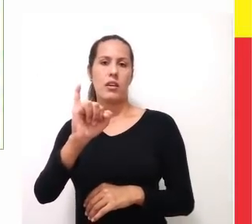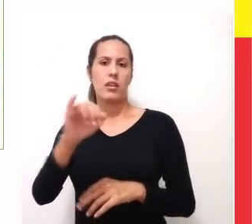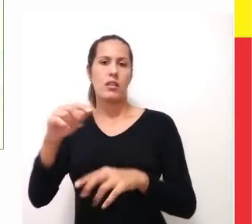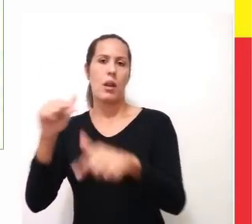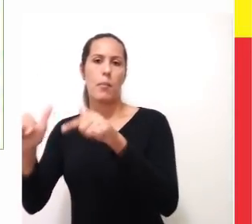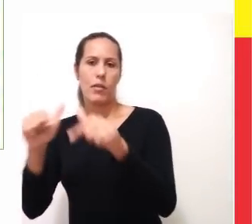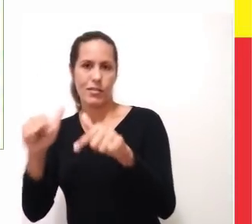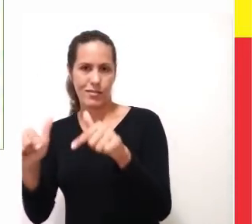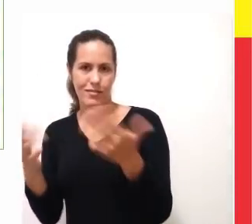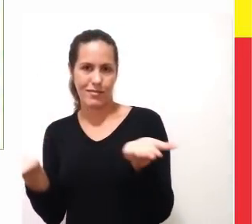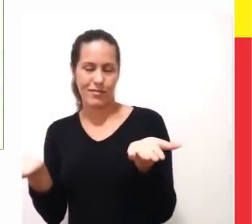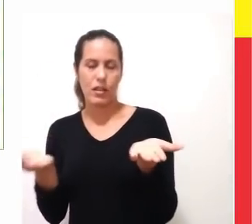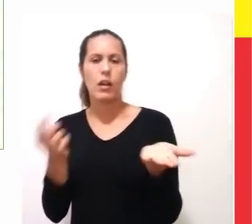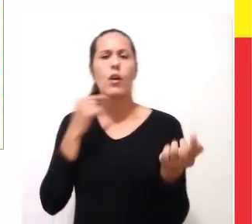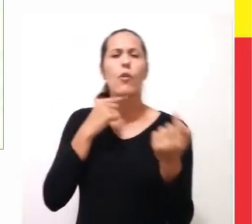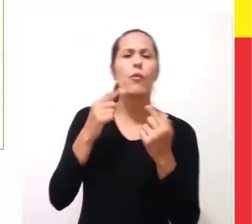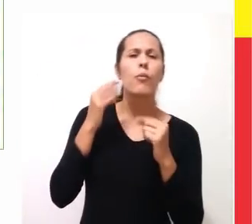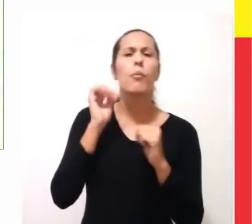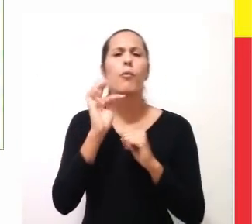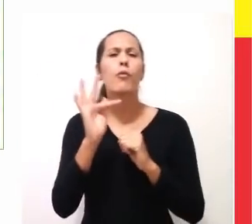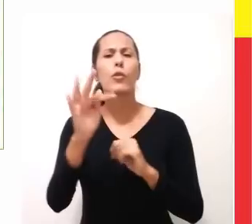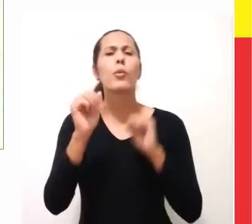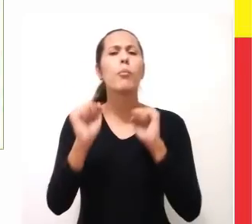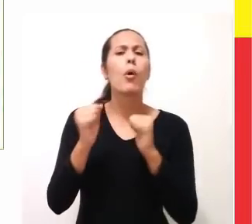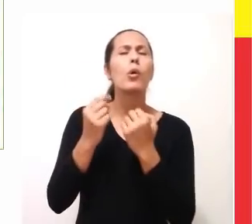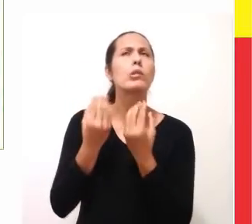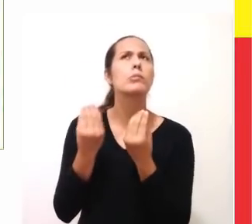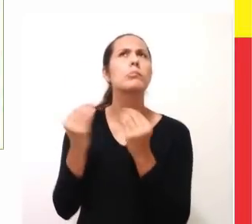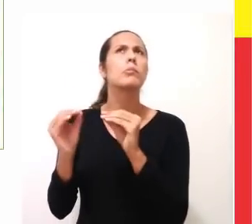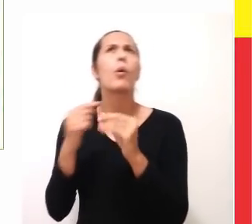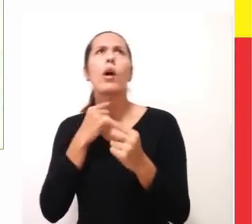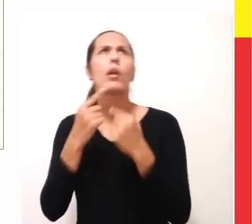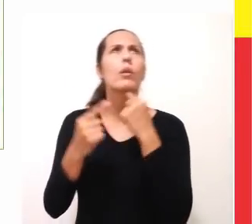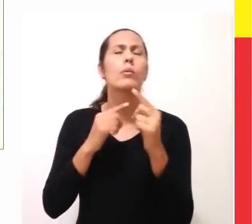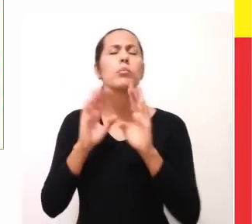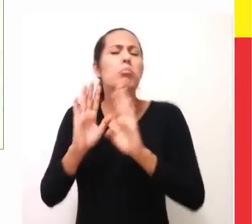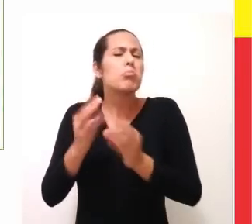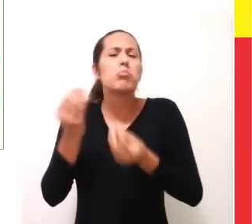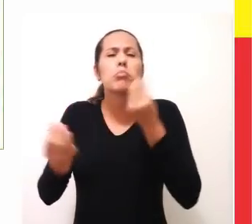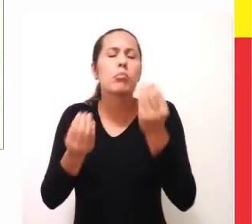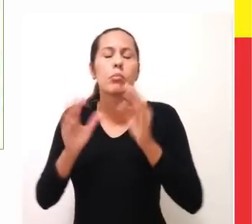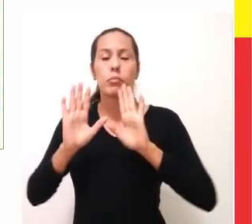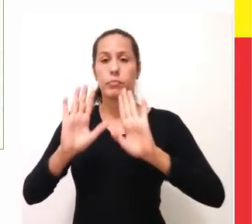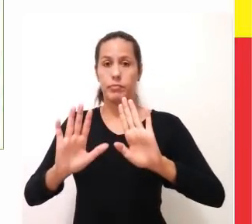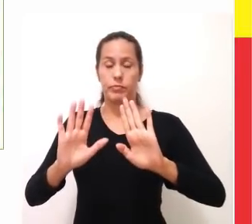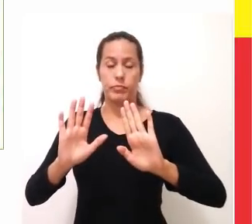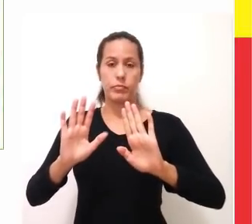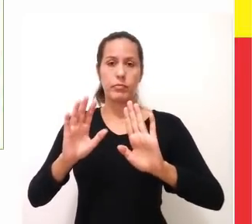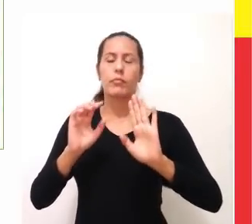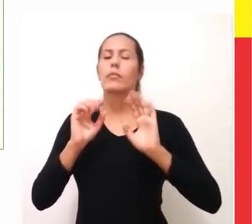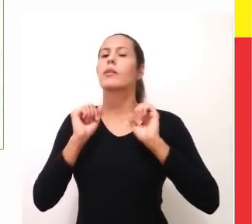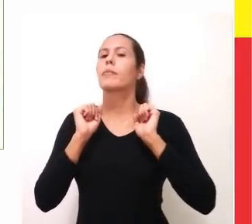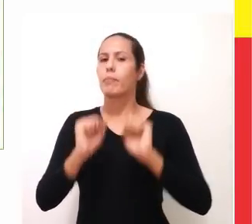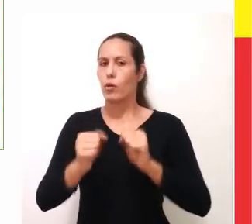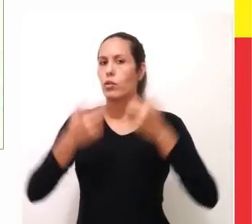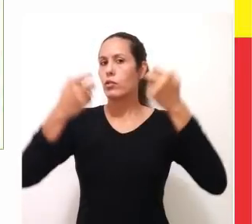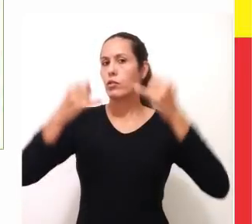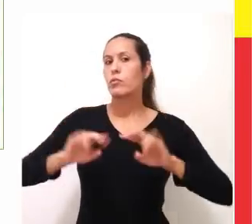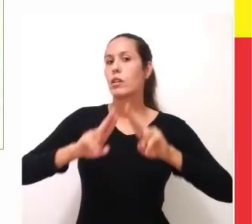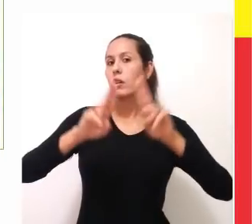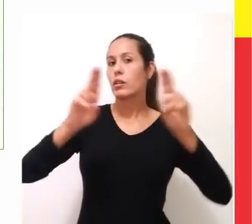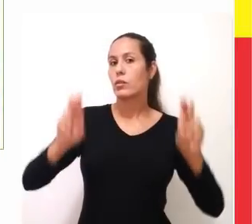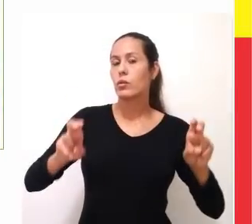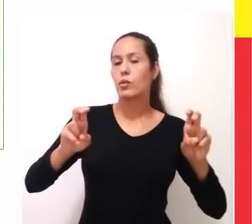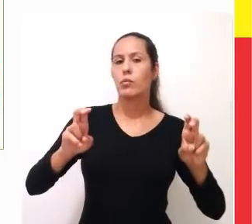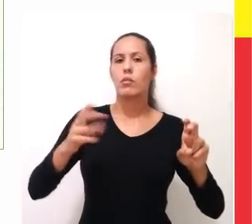futuro pode indicar uma dúvida. O futuro, como assim? O futuro do presente pode indicar dúvida de quem